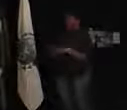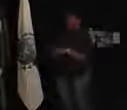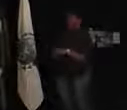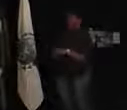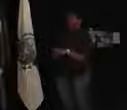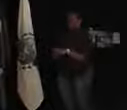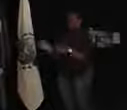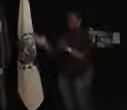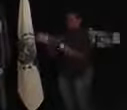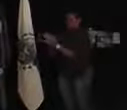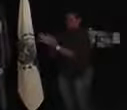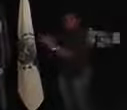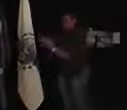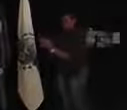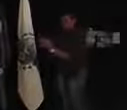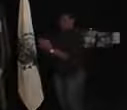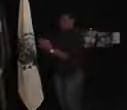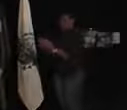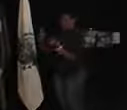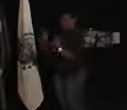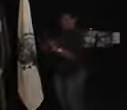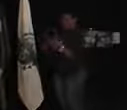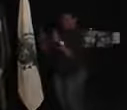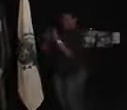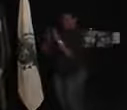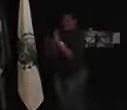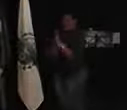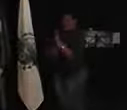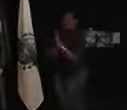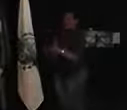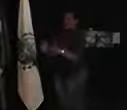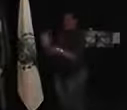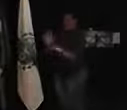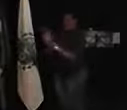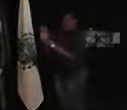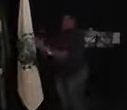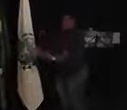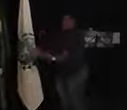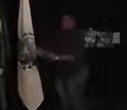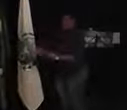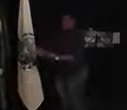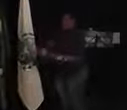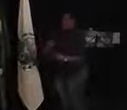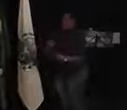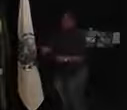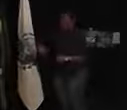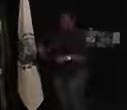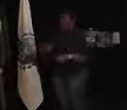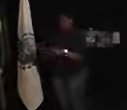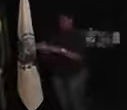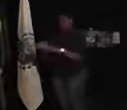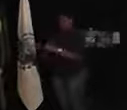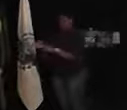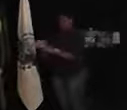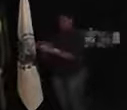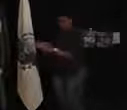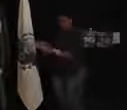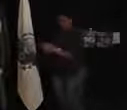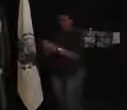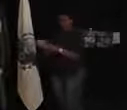da turma. Você tem que ter um manejo adequado, né, buscando sempre a questão da disciplina. Não é essa